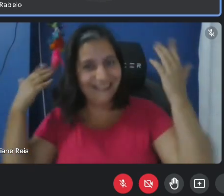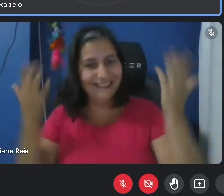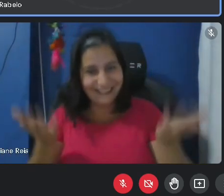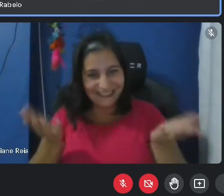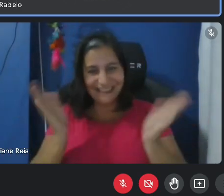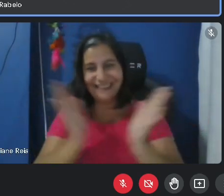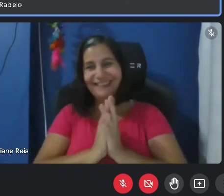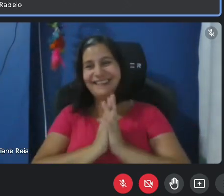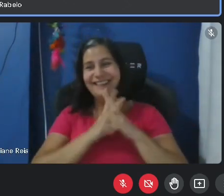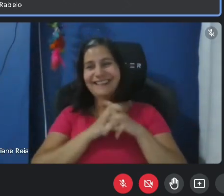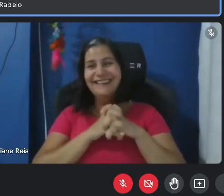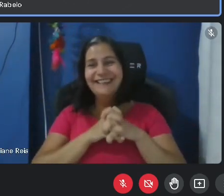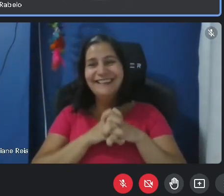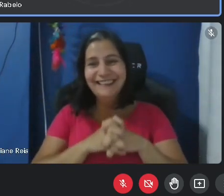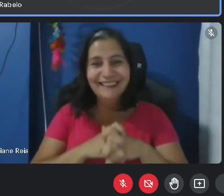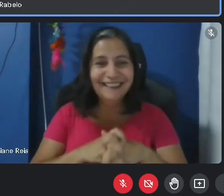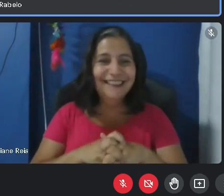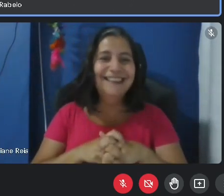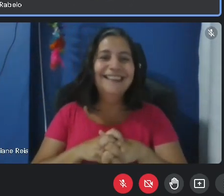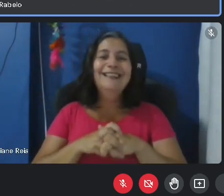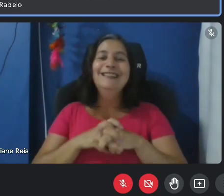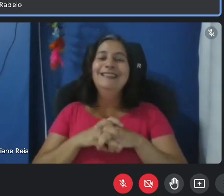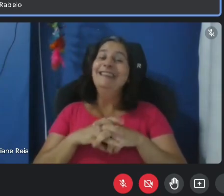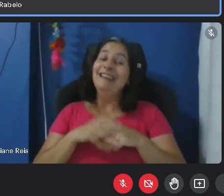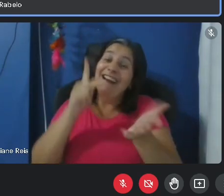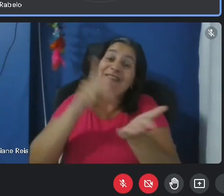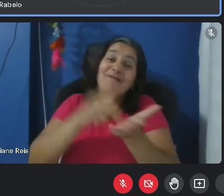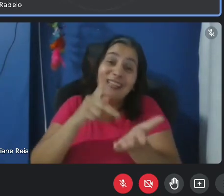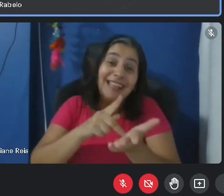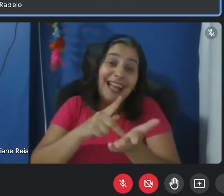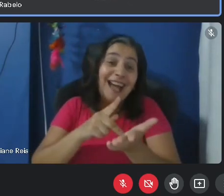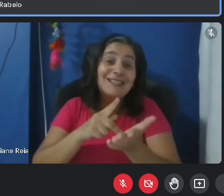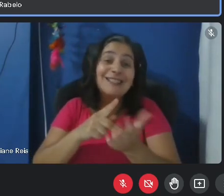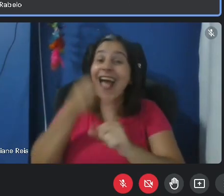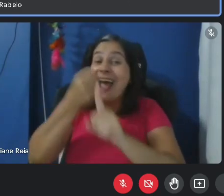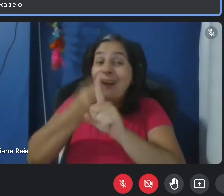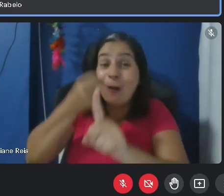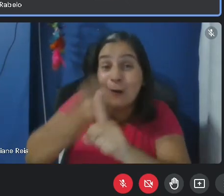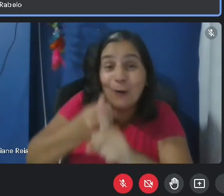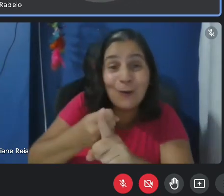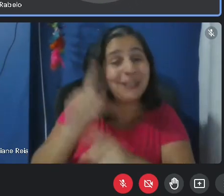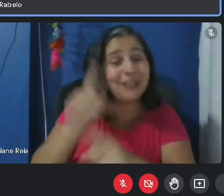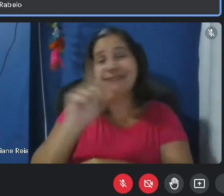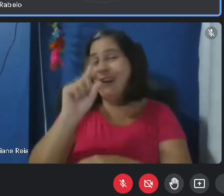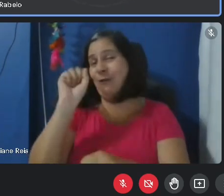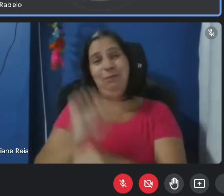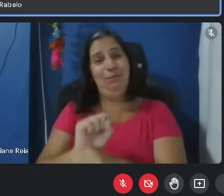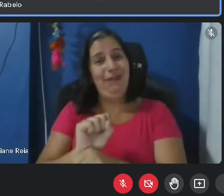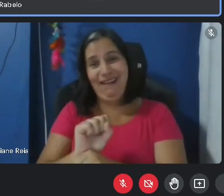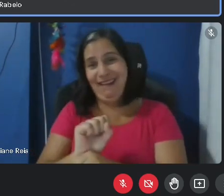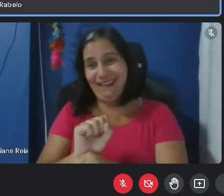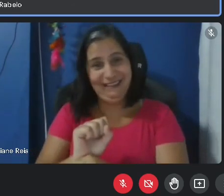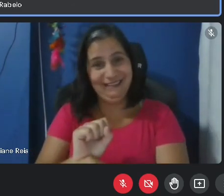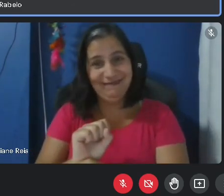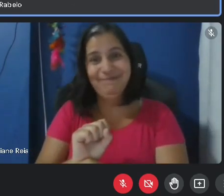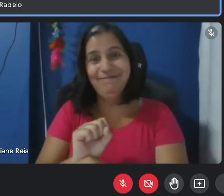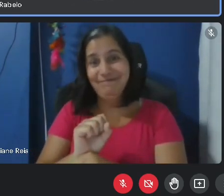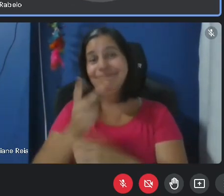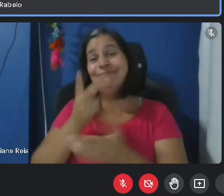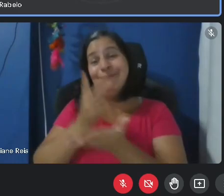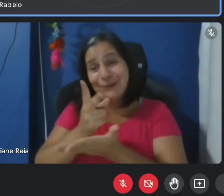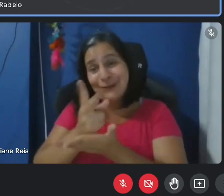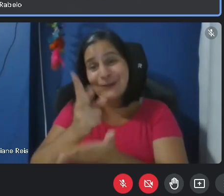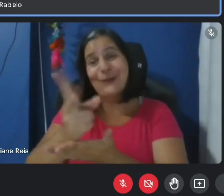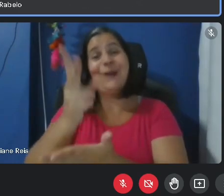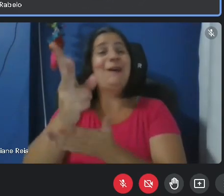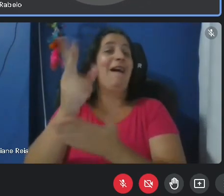cabelos brancos, né, porque há muito tempo também que eu sou professora. De verdade, eu não sou tão velha assim, né, mas a